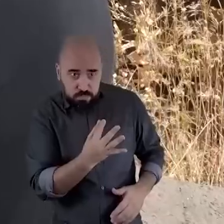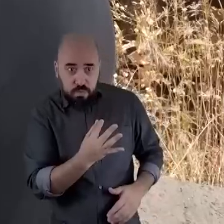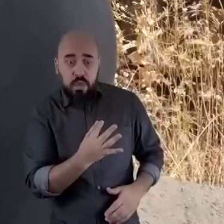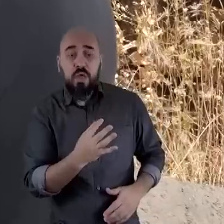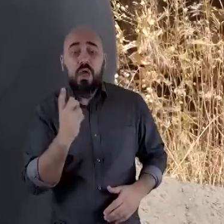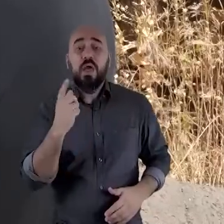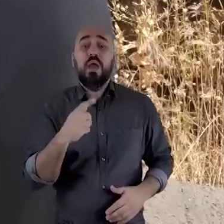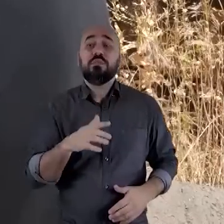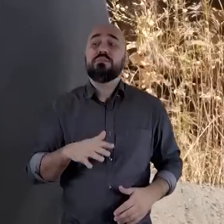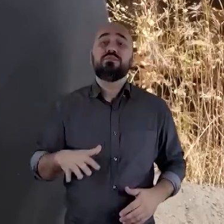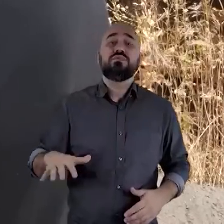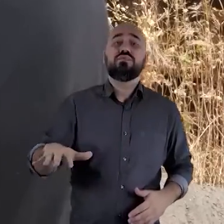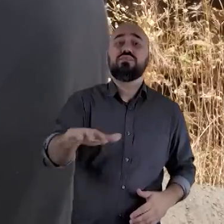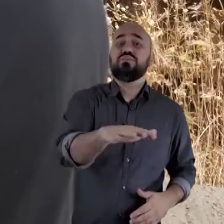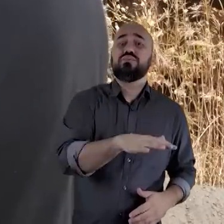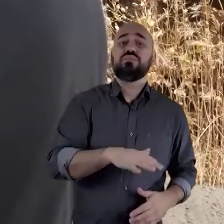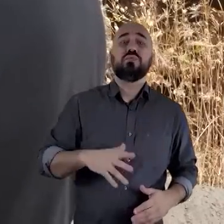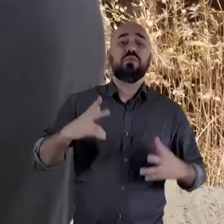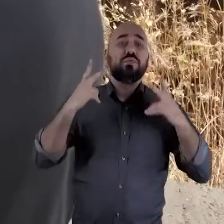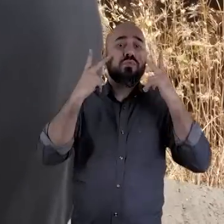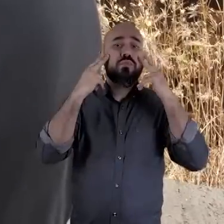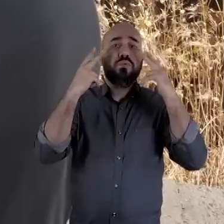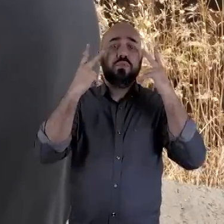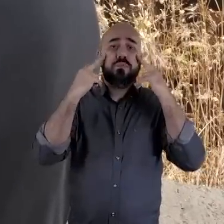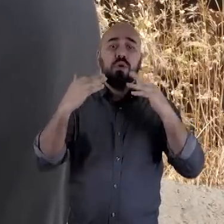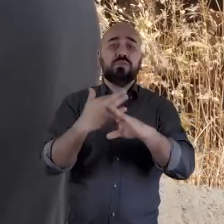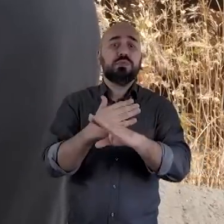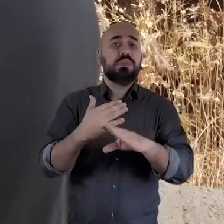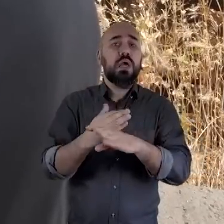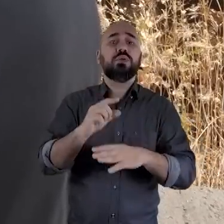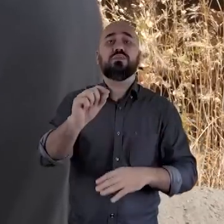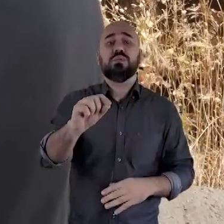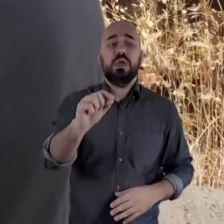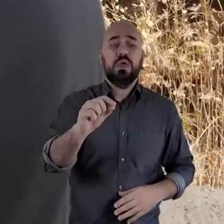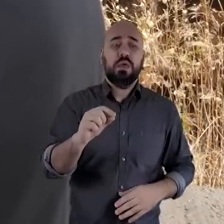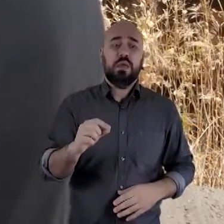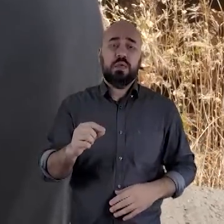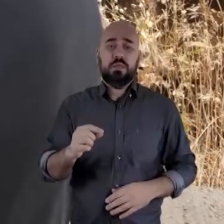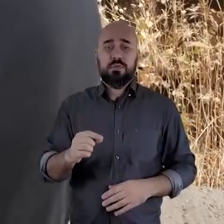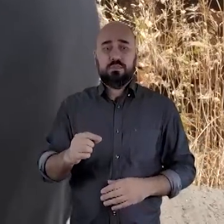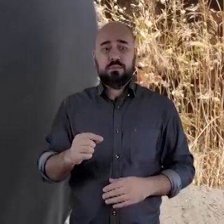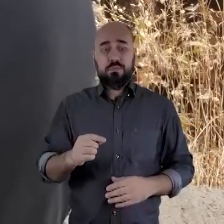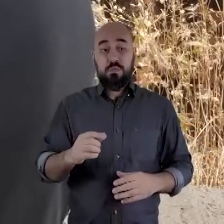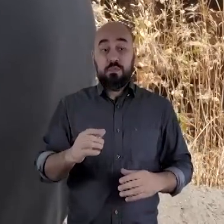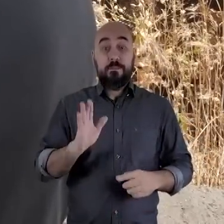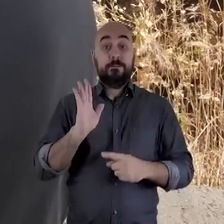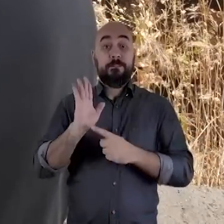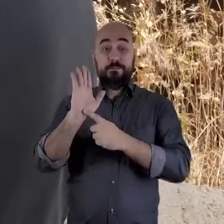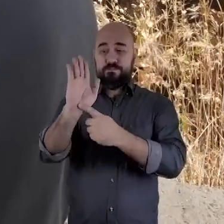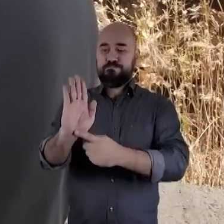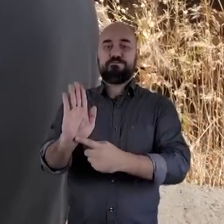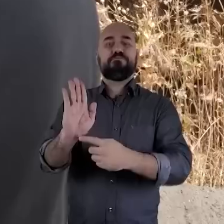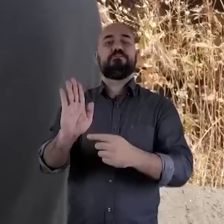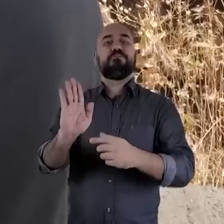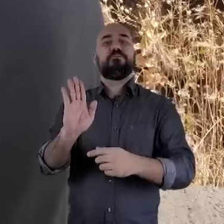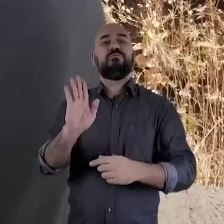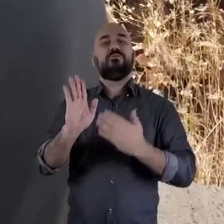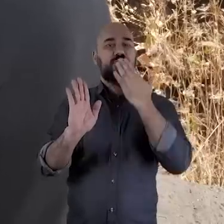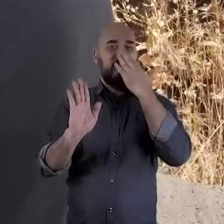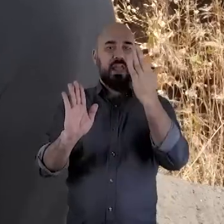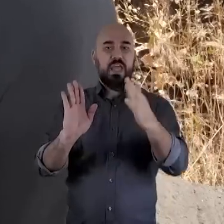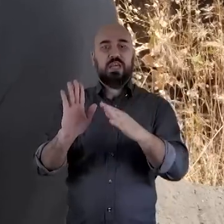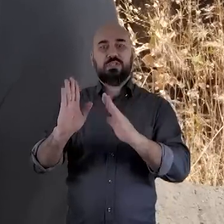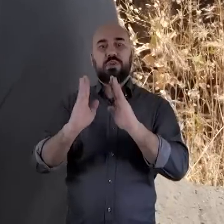é que o comum de muitas cidades da época era justamente o que ele descreveu aqui. Colocar as estelas em frente à